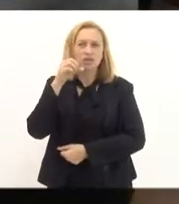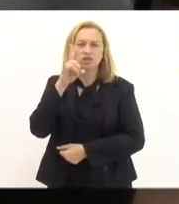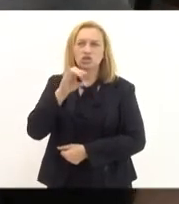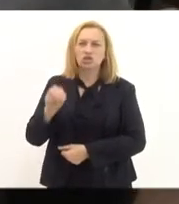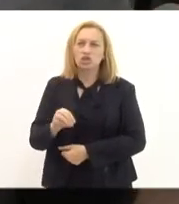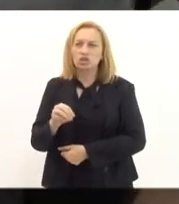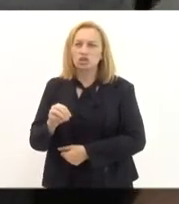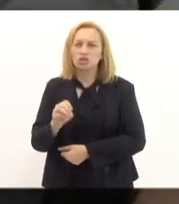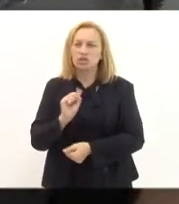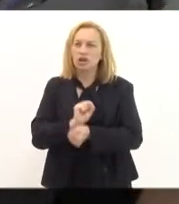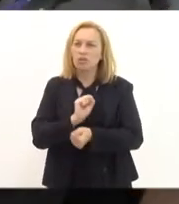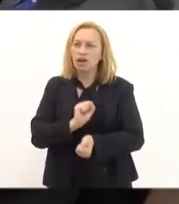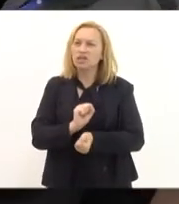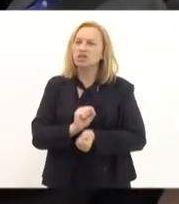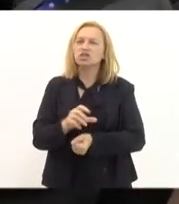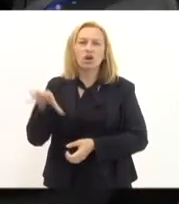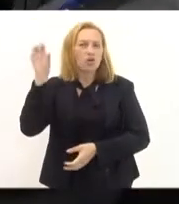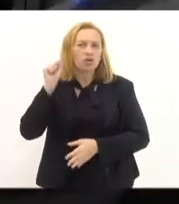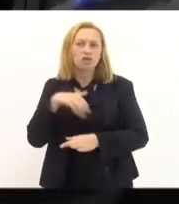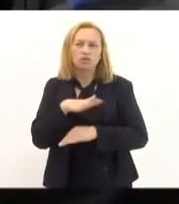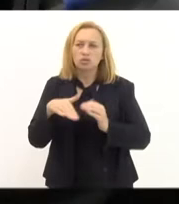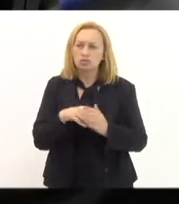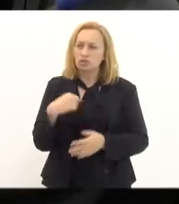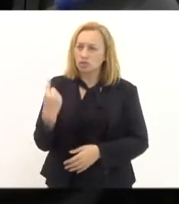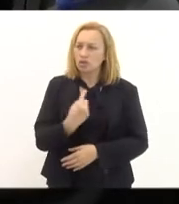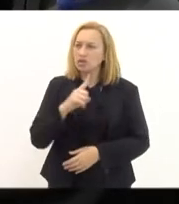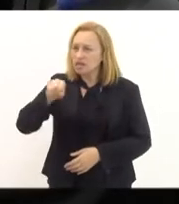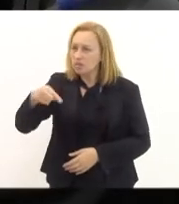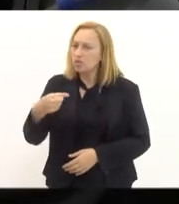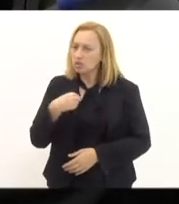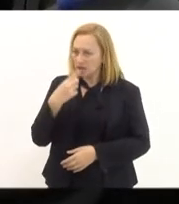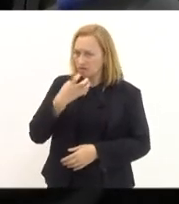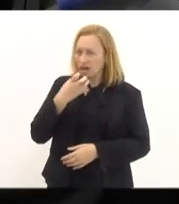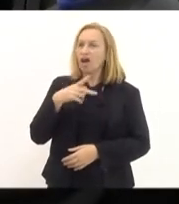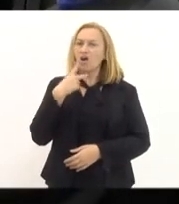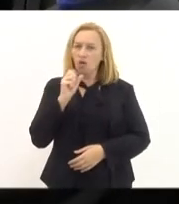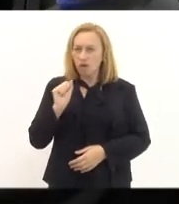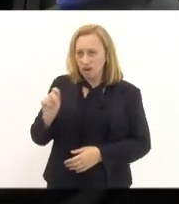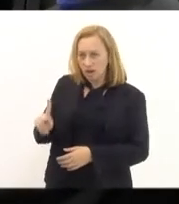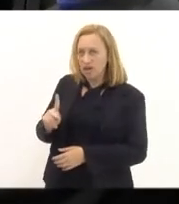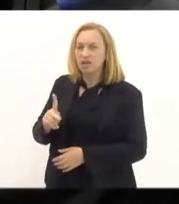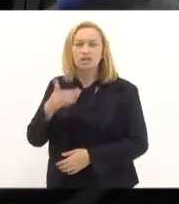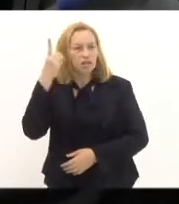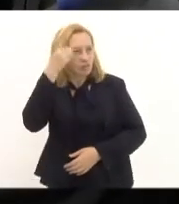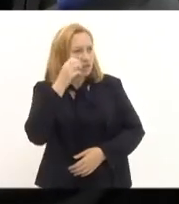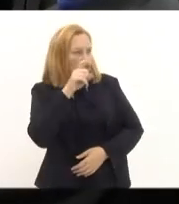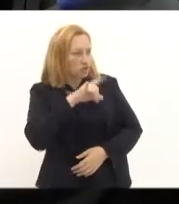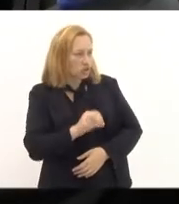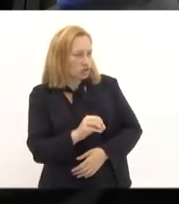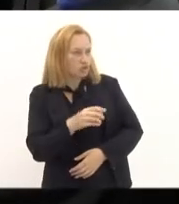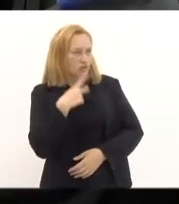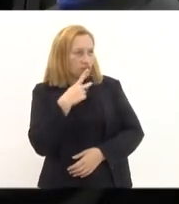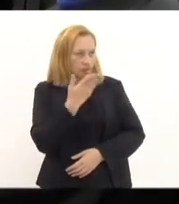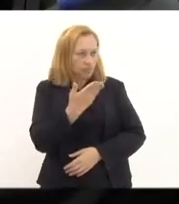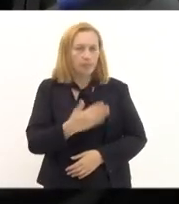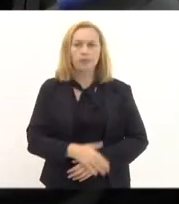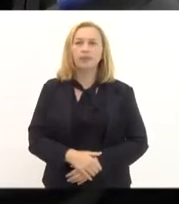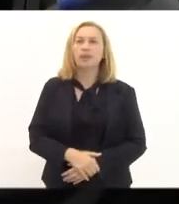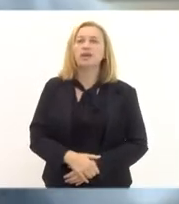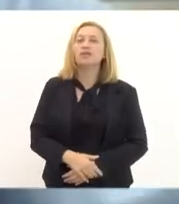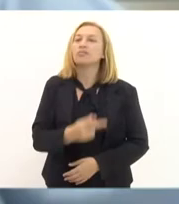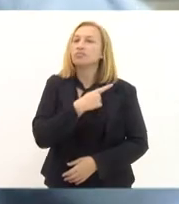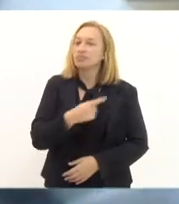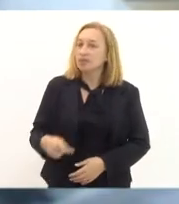instalar aguardando já ouviu a todos nós pois não Deputado Dionísio Lins princesa com a palavra o